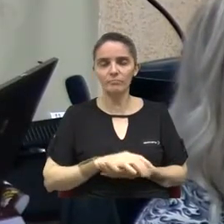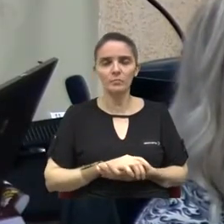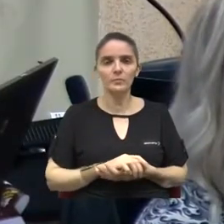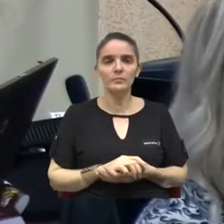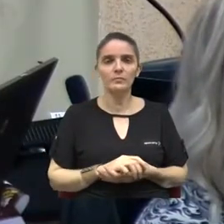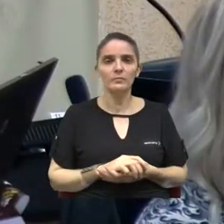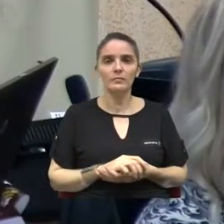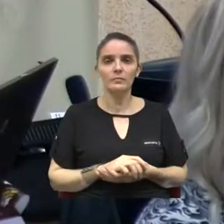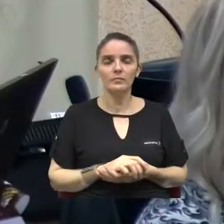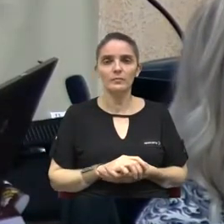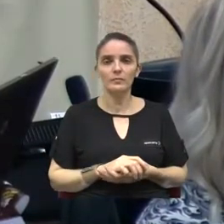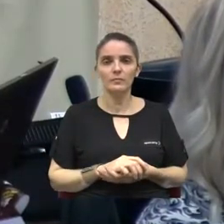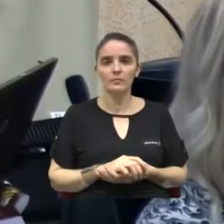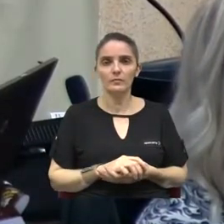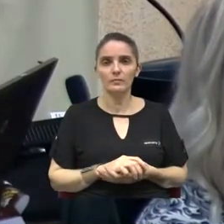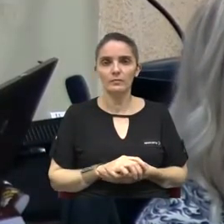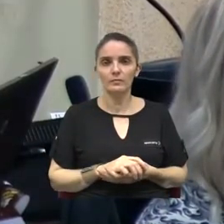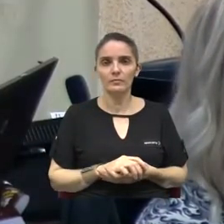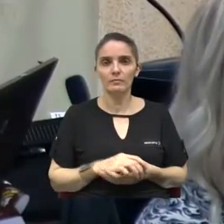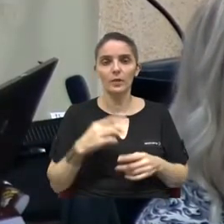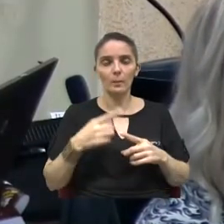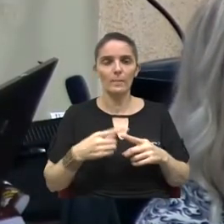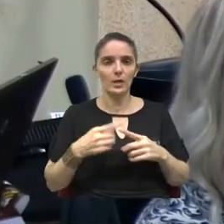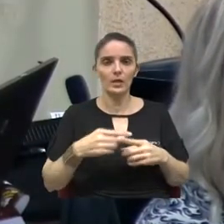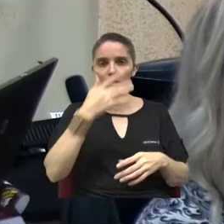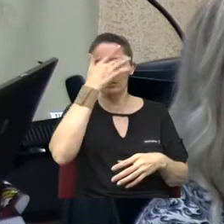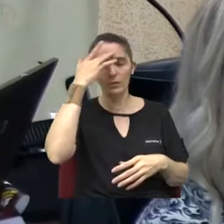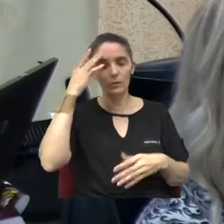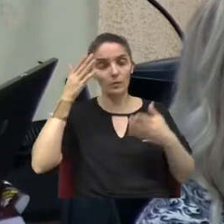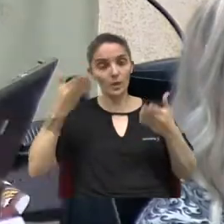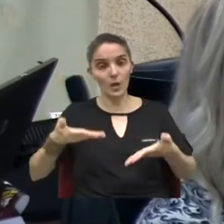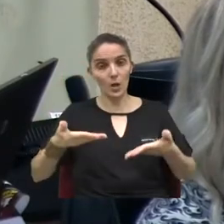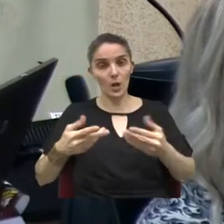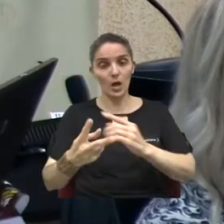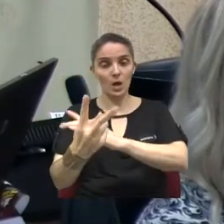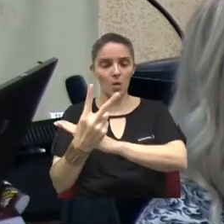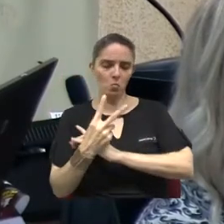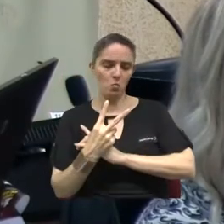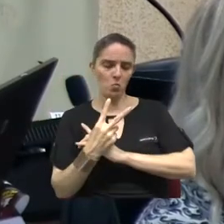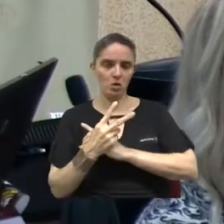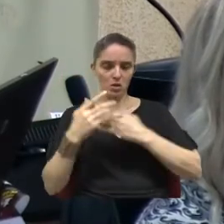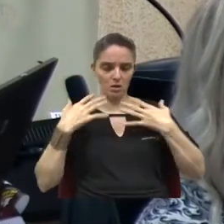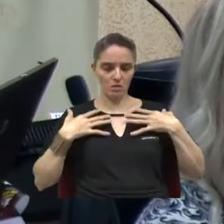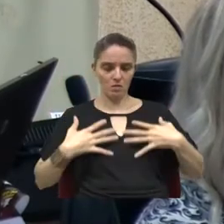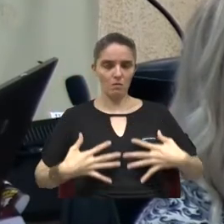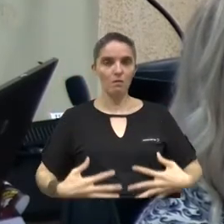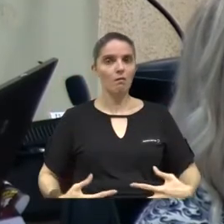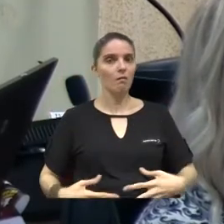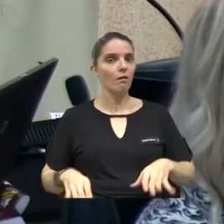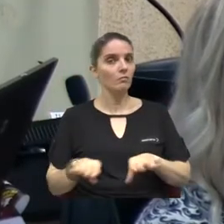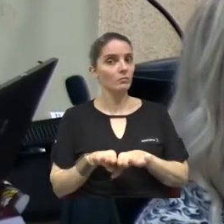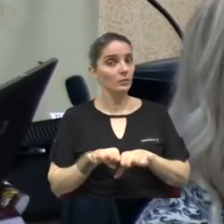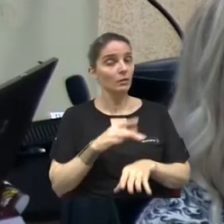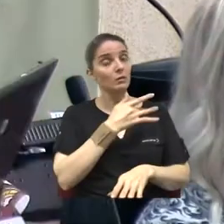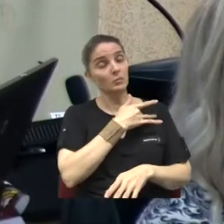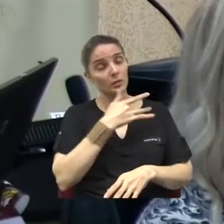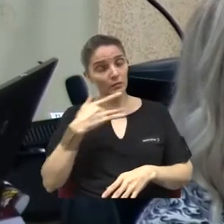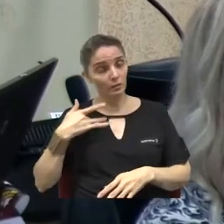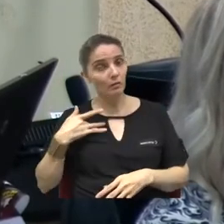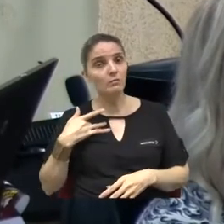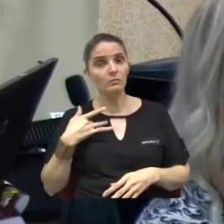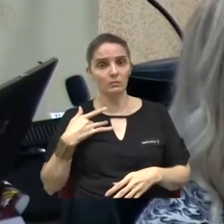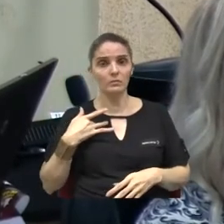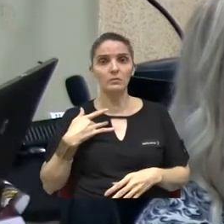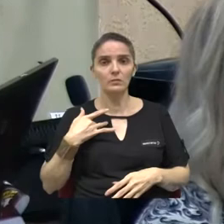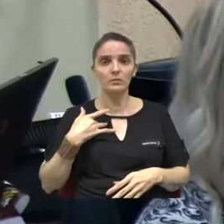Muito pela questão da cultura ao corpo, né? Não só mais isso, a questão da saúde.